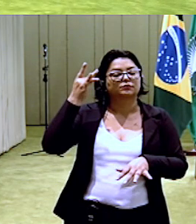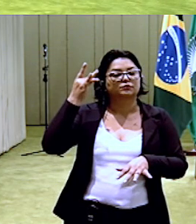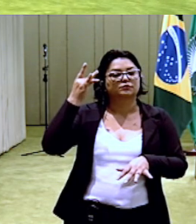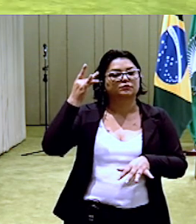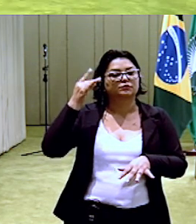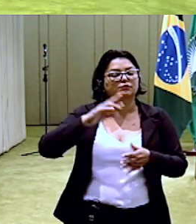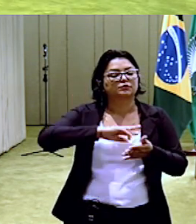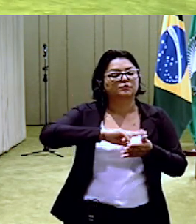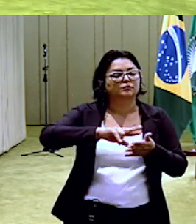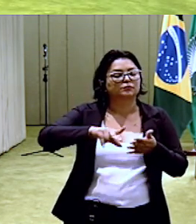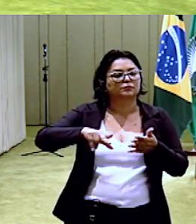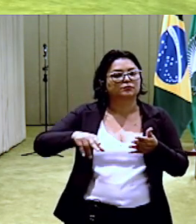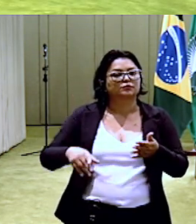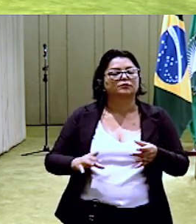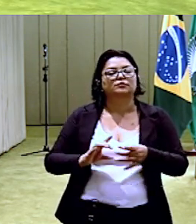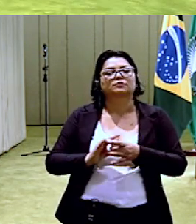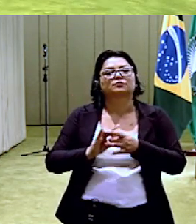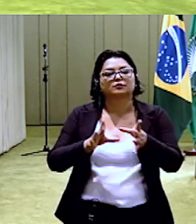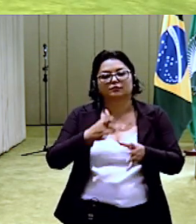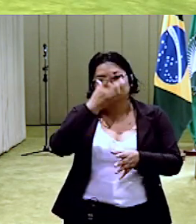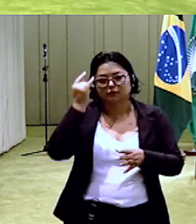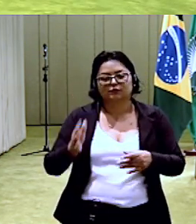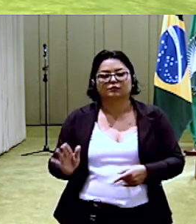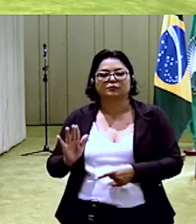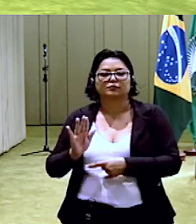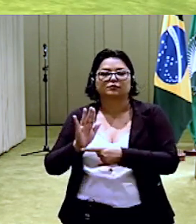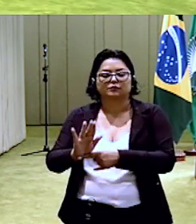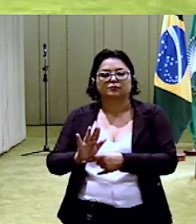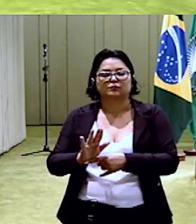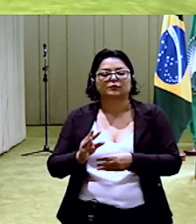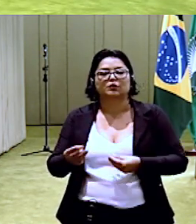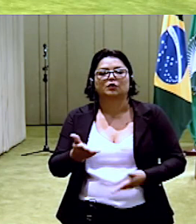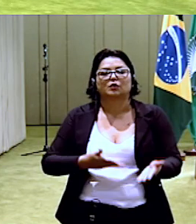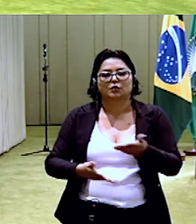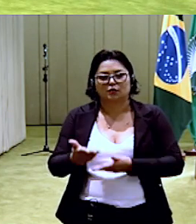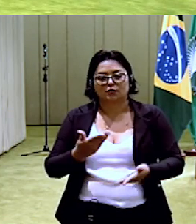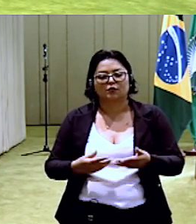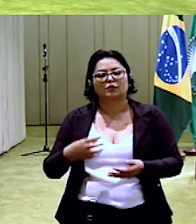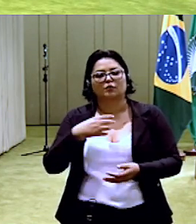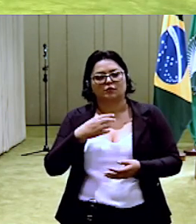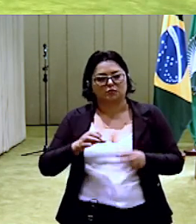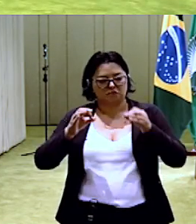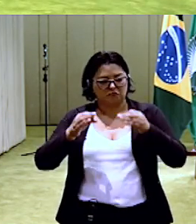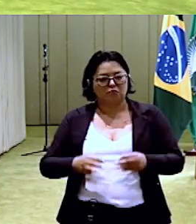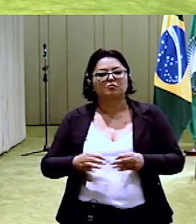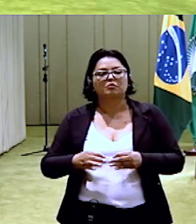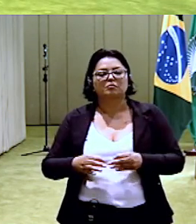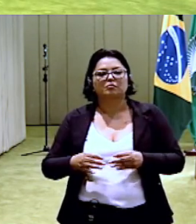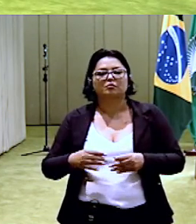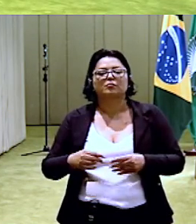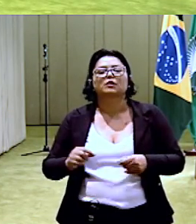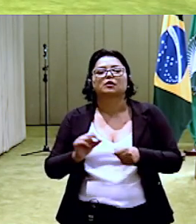essa diversidade permite às pessoas terem uma contribuição concreta na implementação